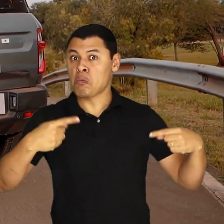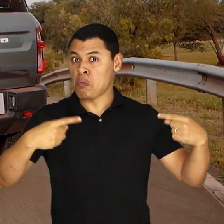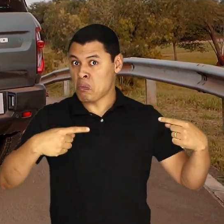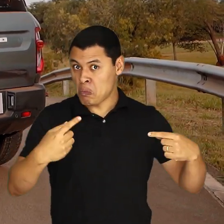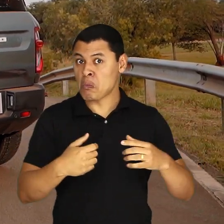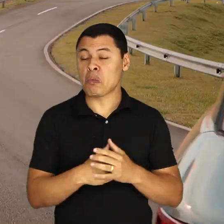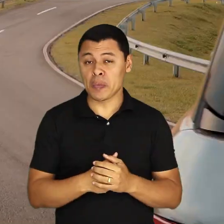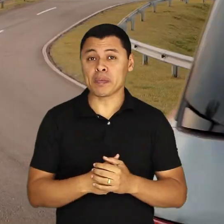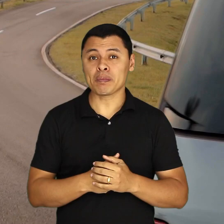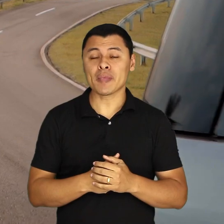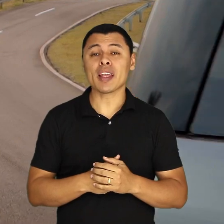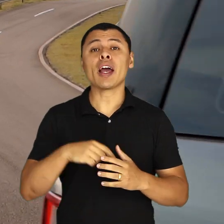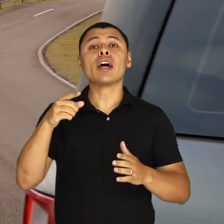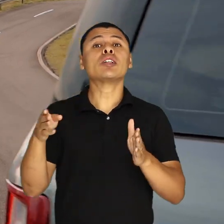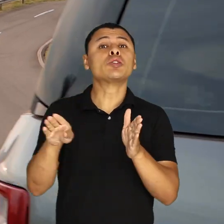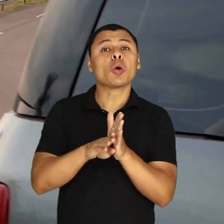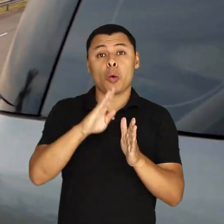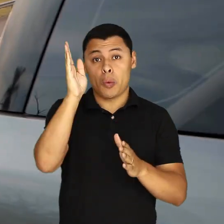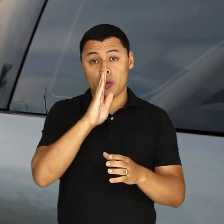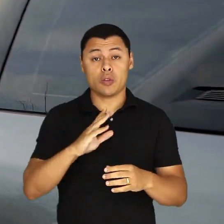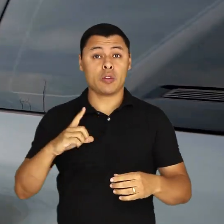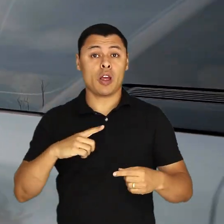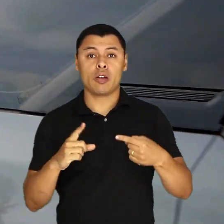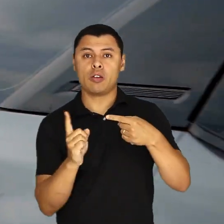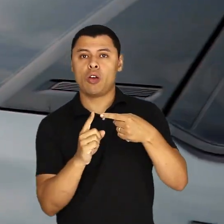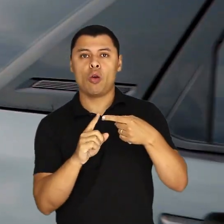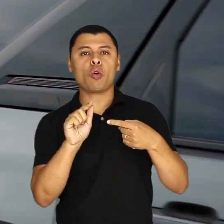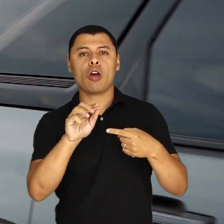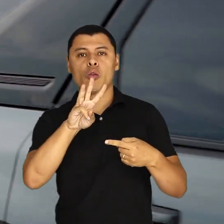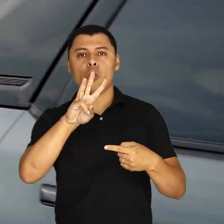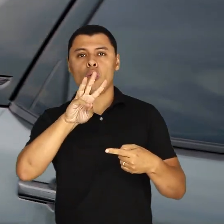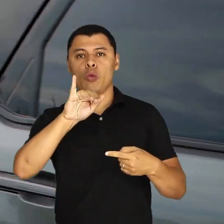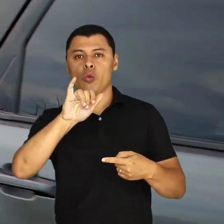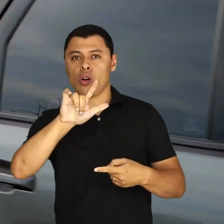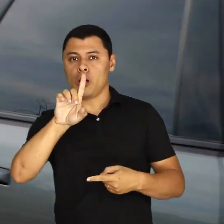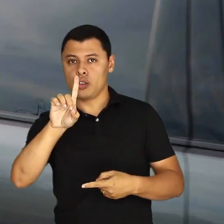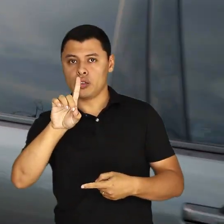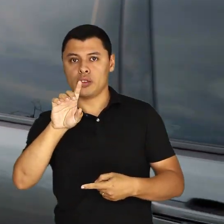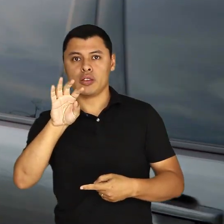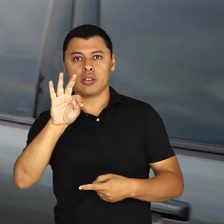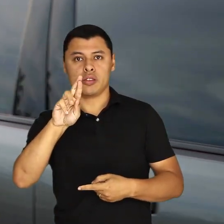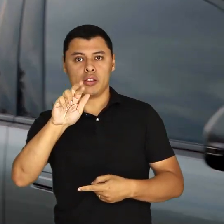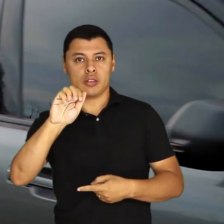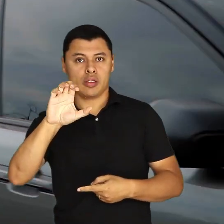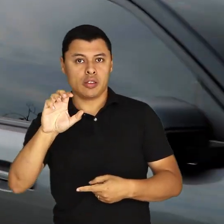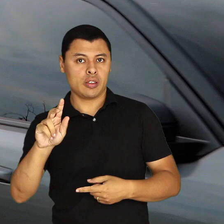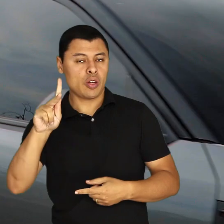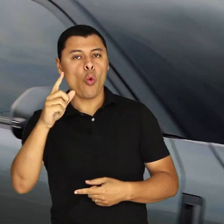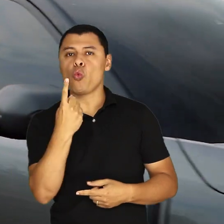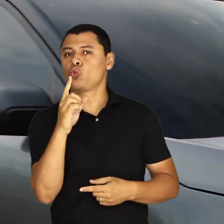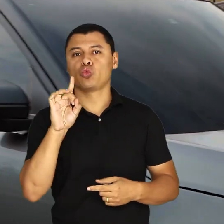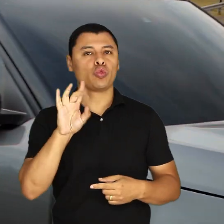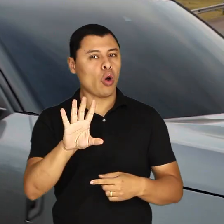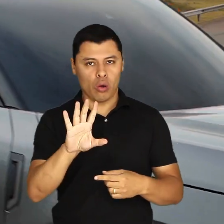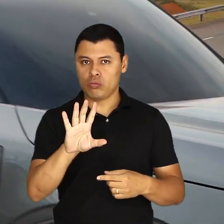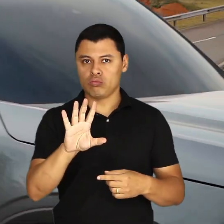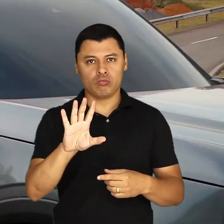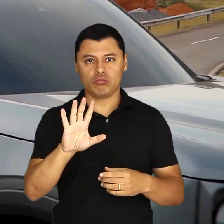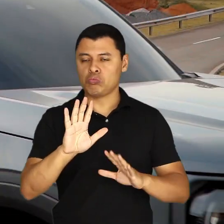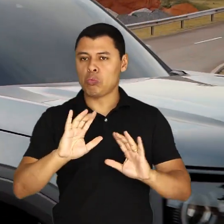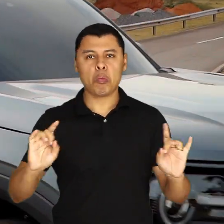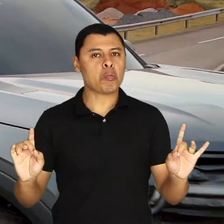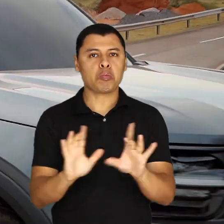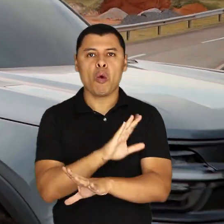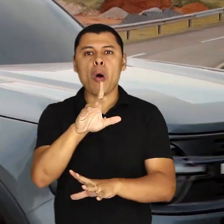descobrir daqui a pouquinho. Bronco Sport vem para o Brasil em uma versão única, a Wildtrak, que é equivalente à Badlands do mercado norte-americano, ou